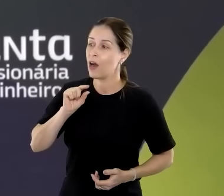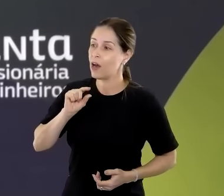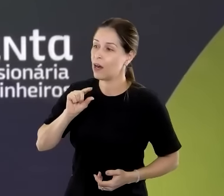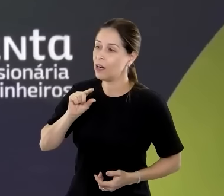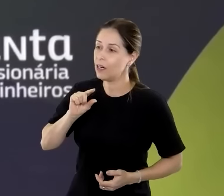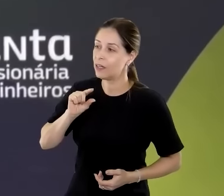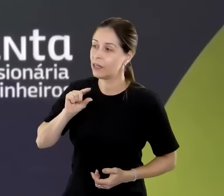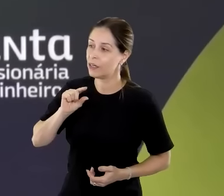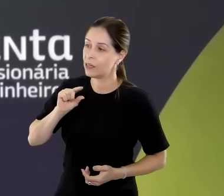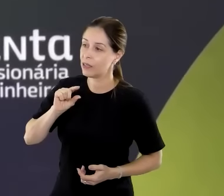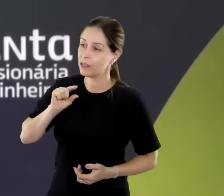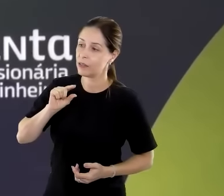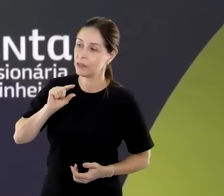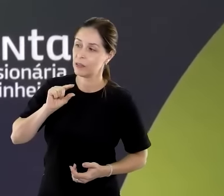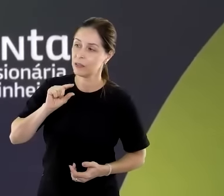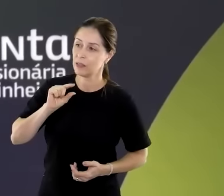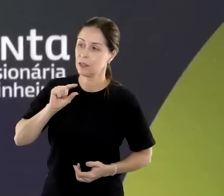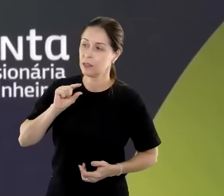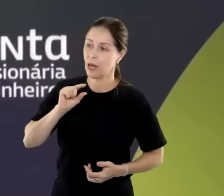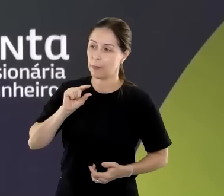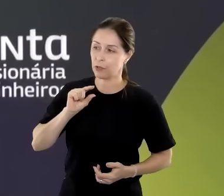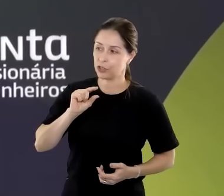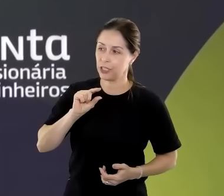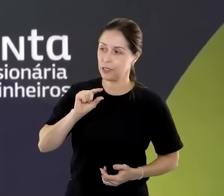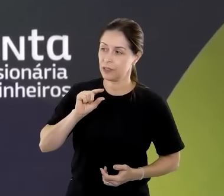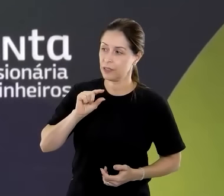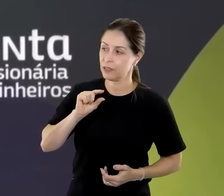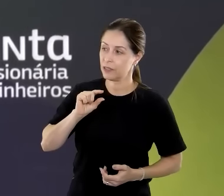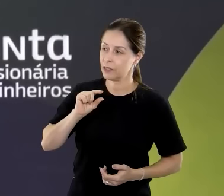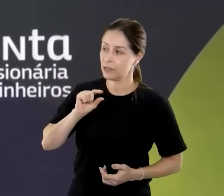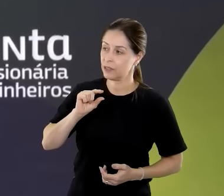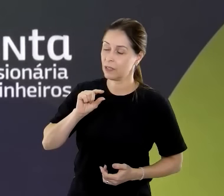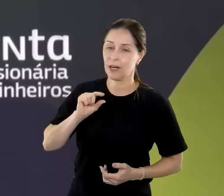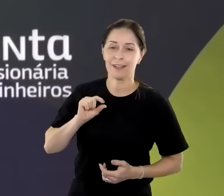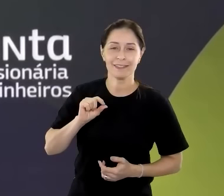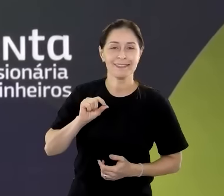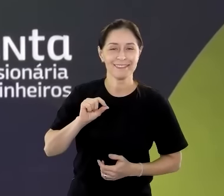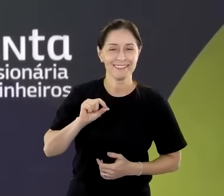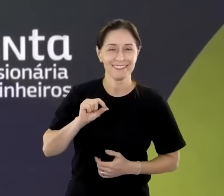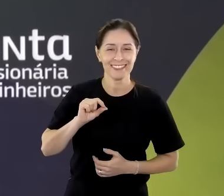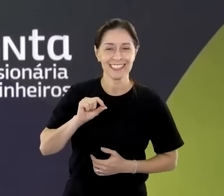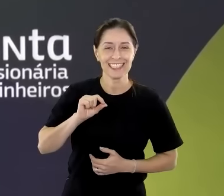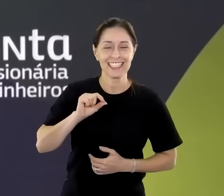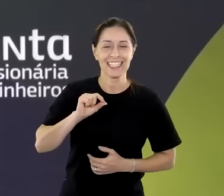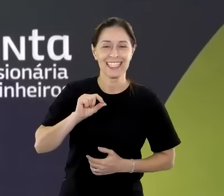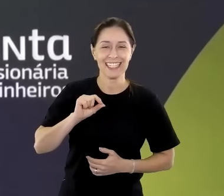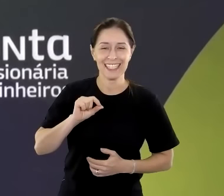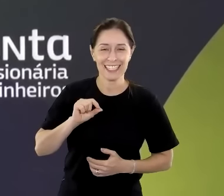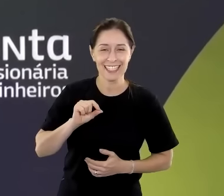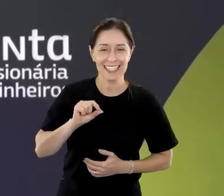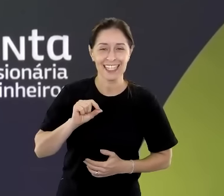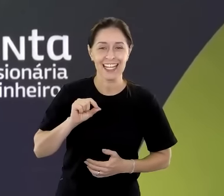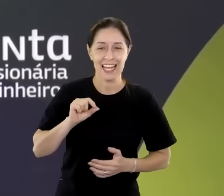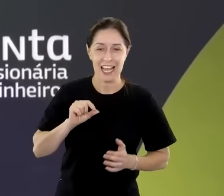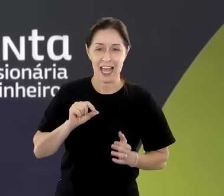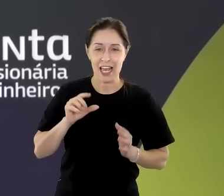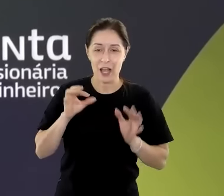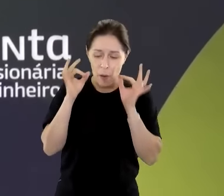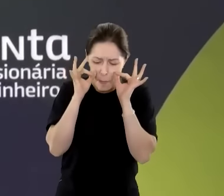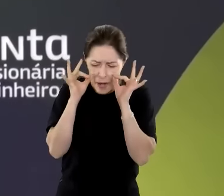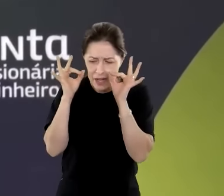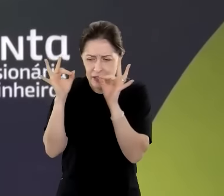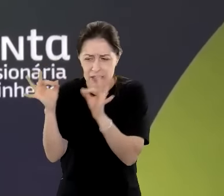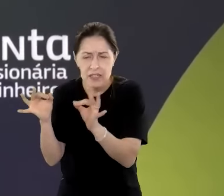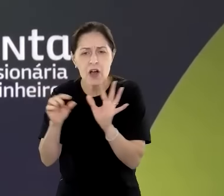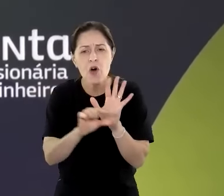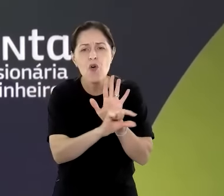Terceiro, Jesus chama os seus discípulos para uma observação. Notem comigo,